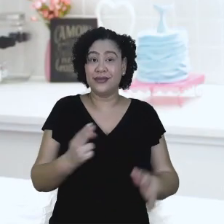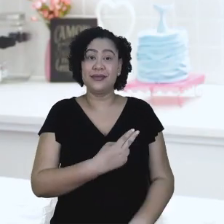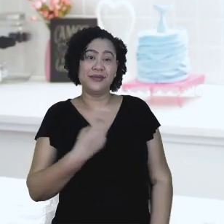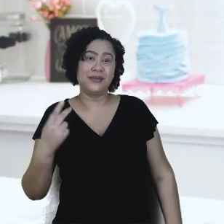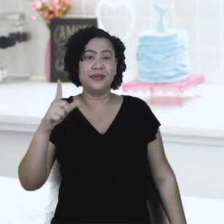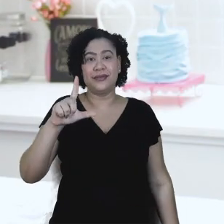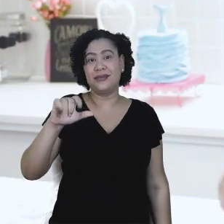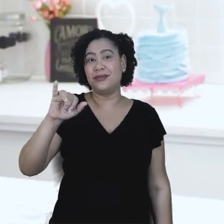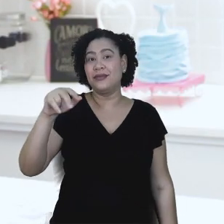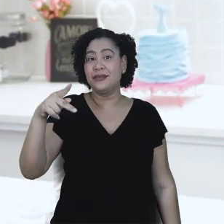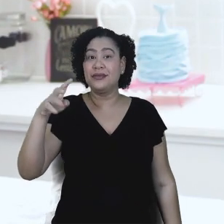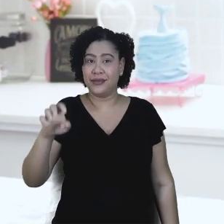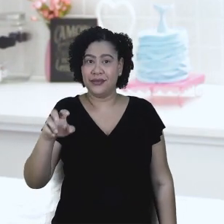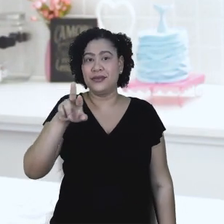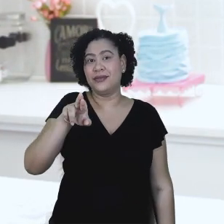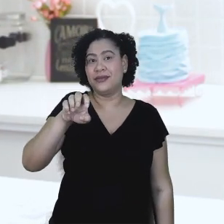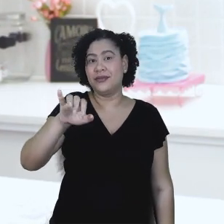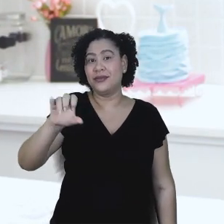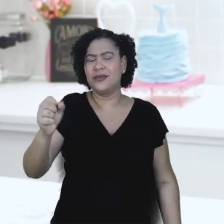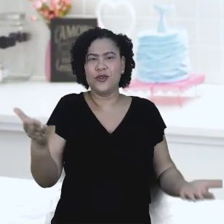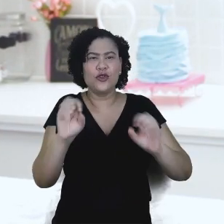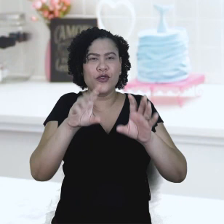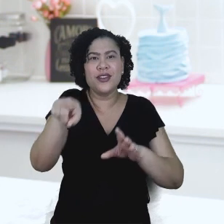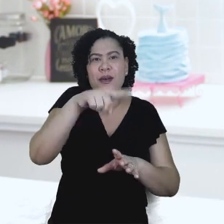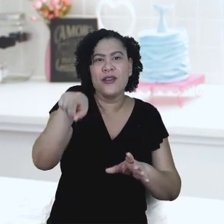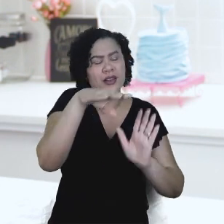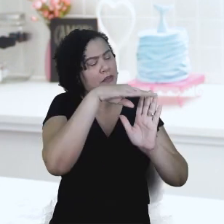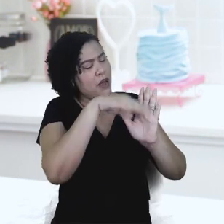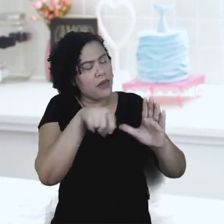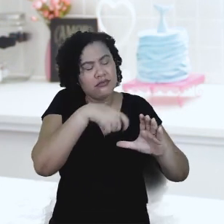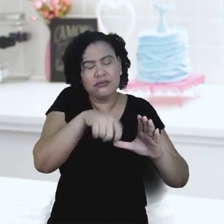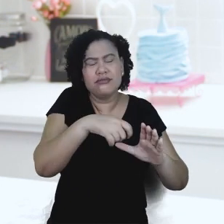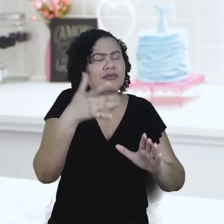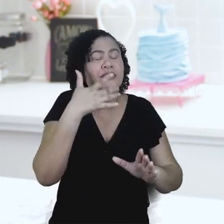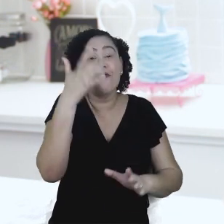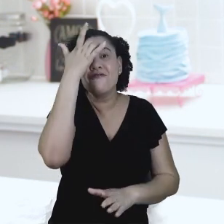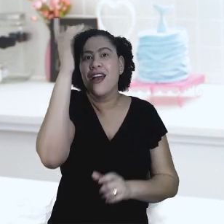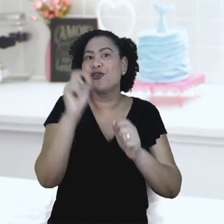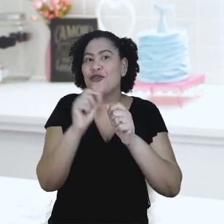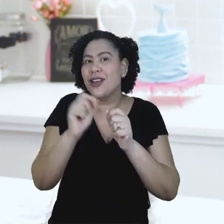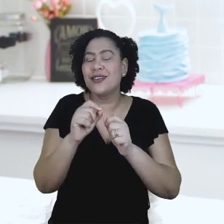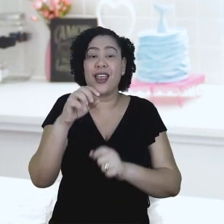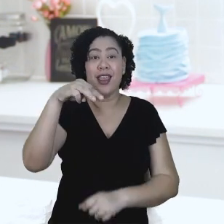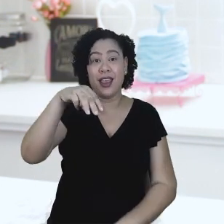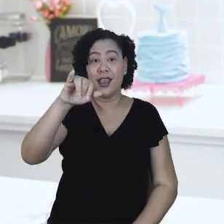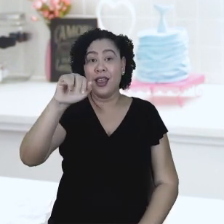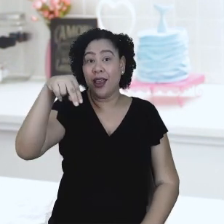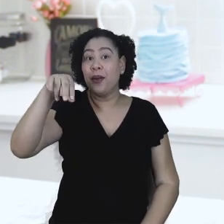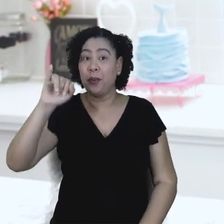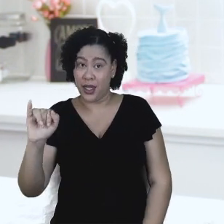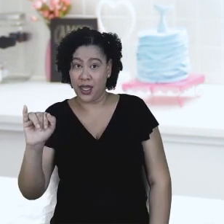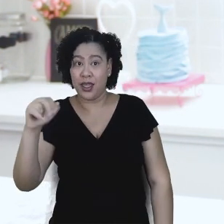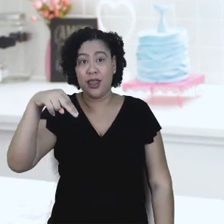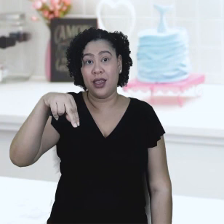Olá pessoal, eu sou o Lipe Reis e hoje eu vou ensinar para vocês uma receita deliciosa e super fácil de fazer mini naked cakes e